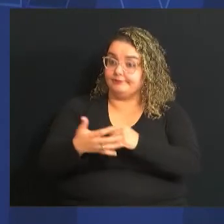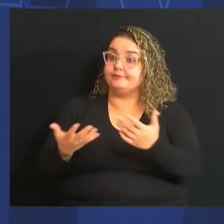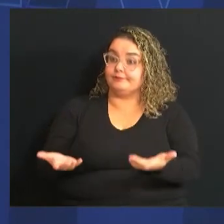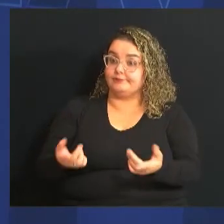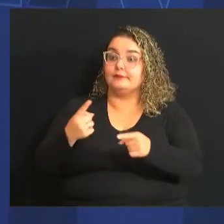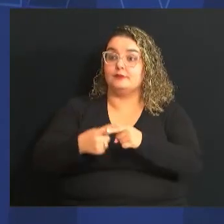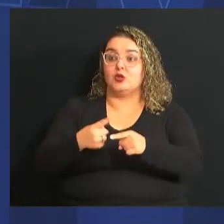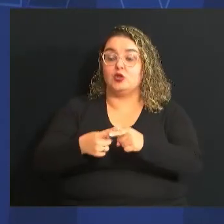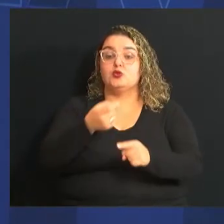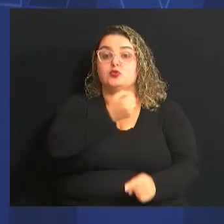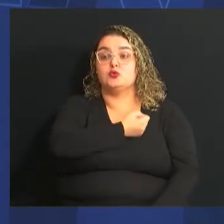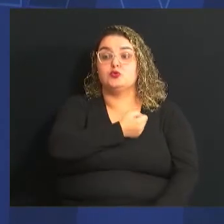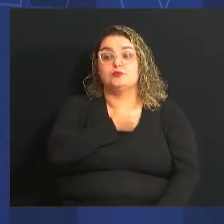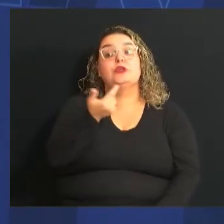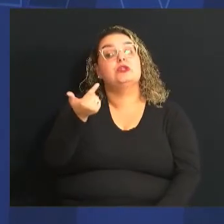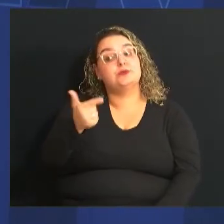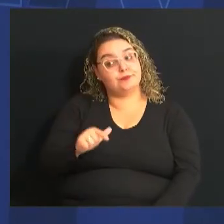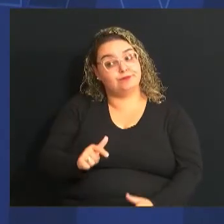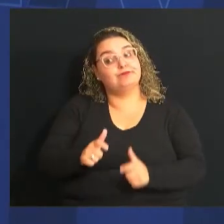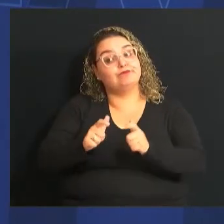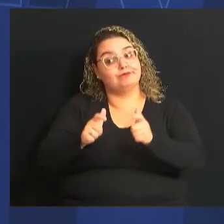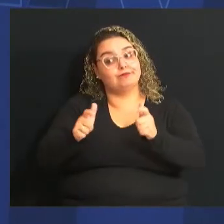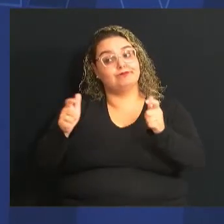o nome da rua fosse modificado